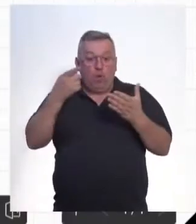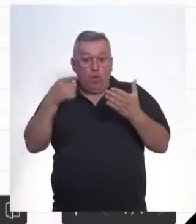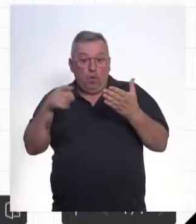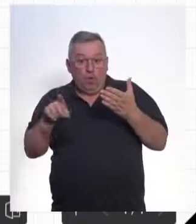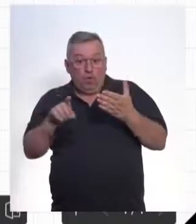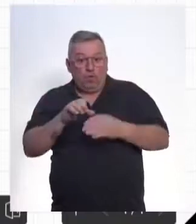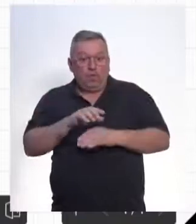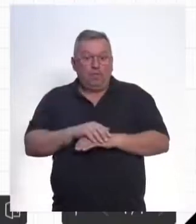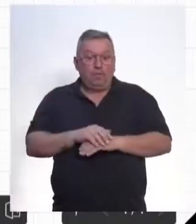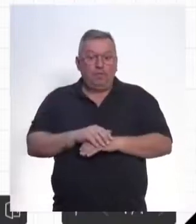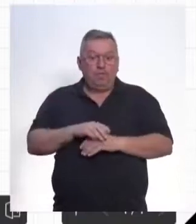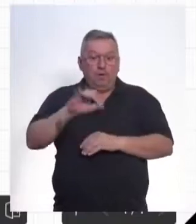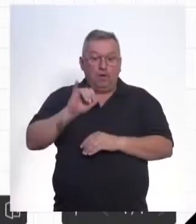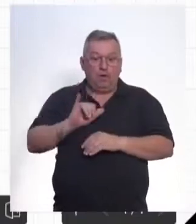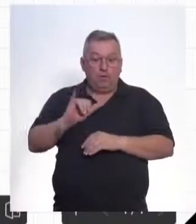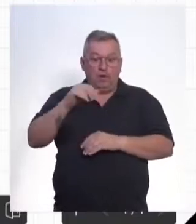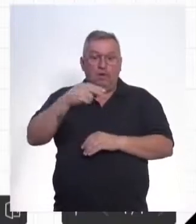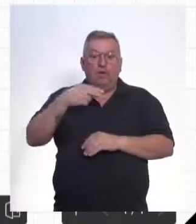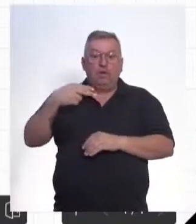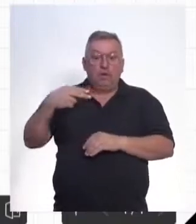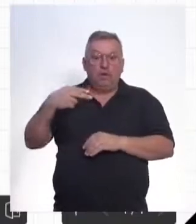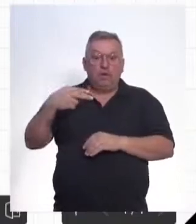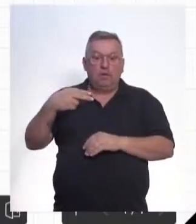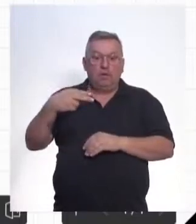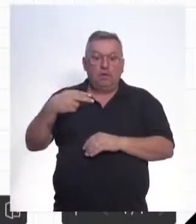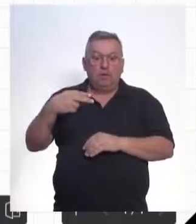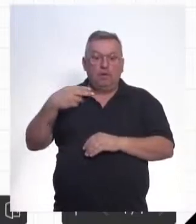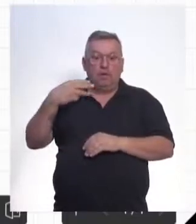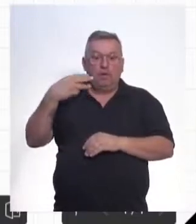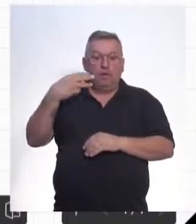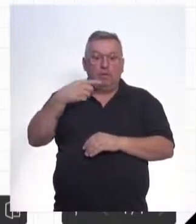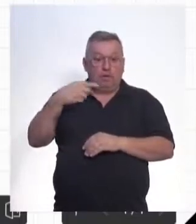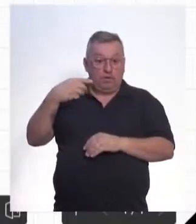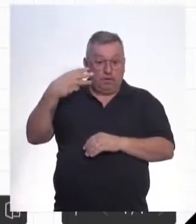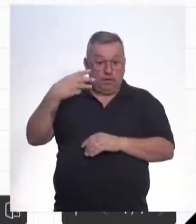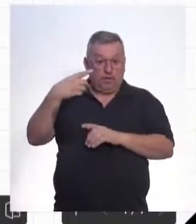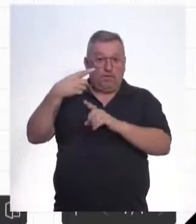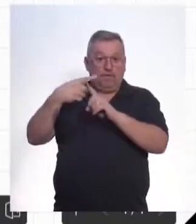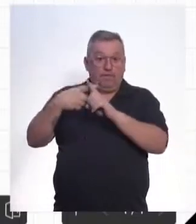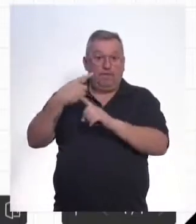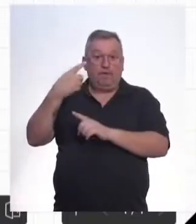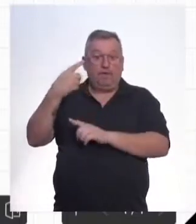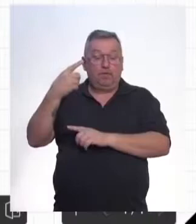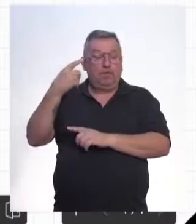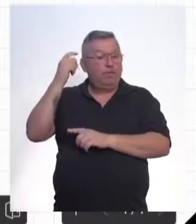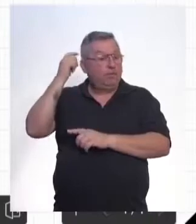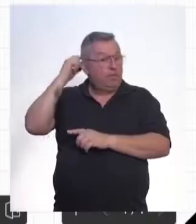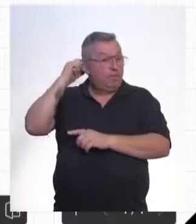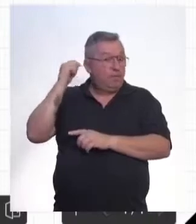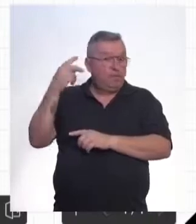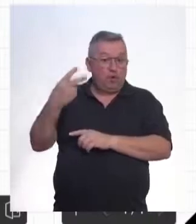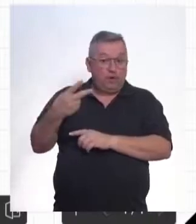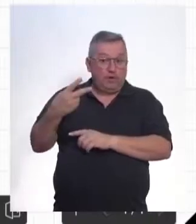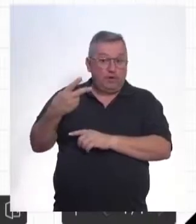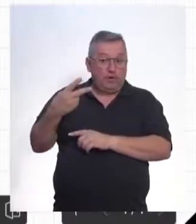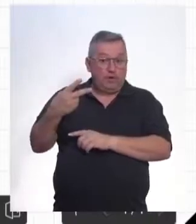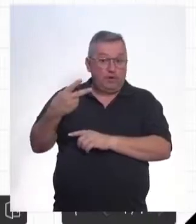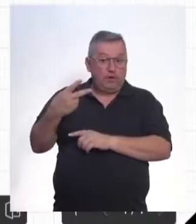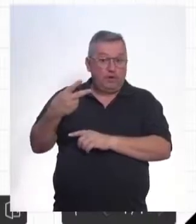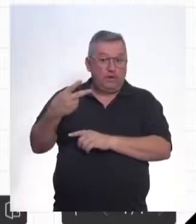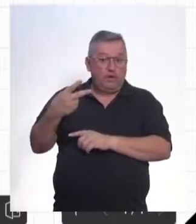último. Y igual a menos 3. Quanto que vale x agora? 2,